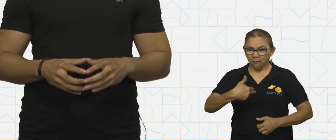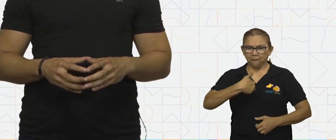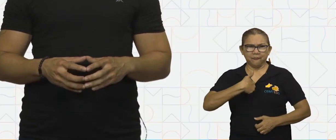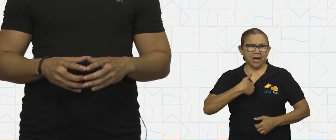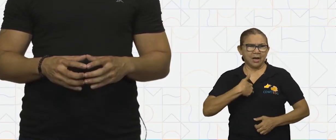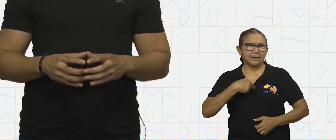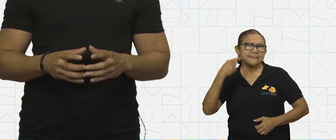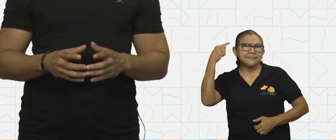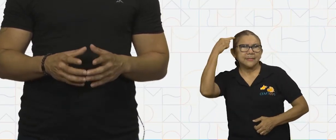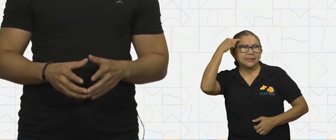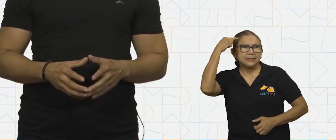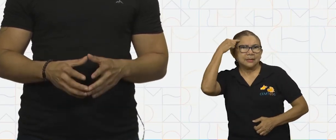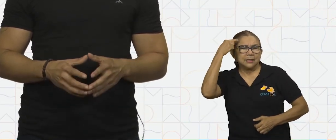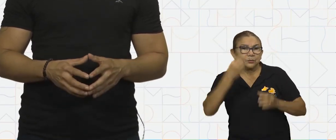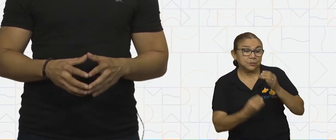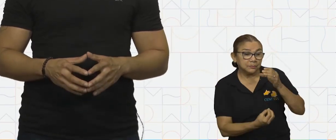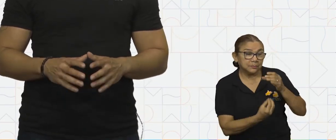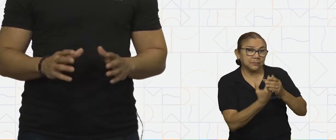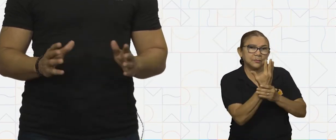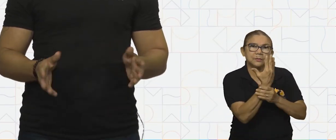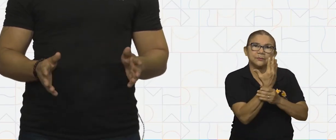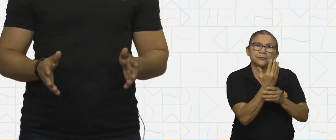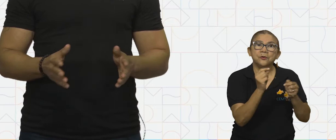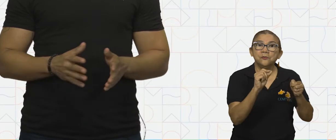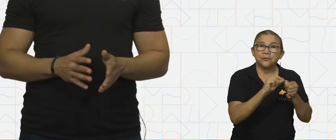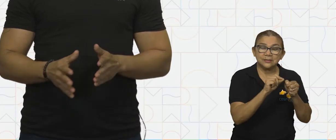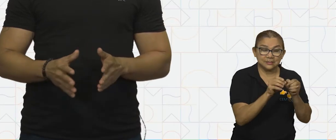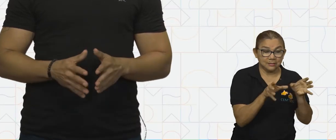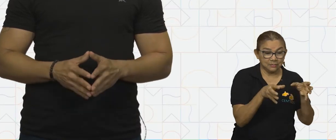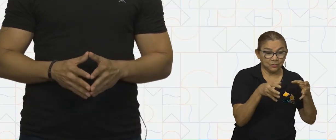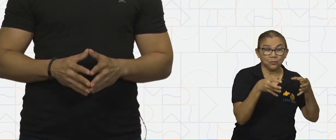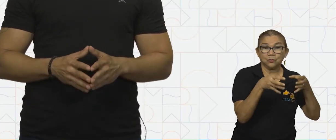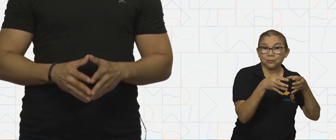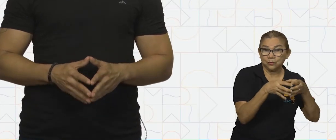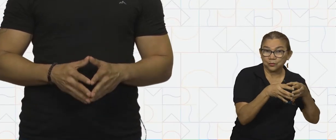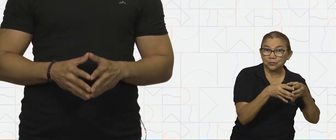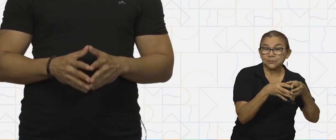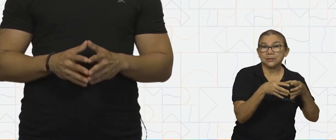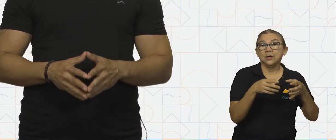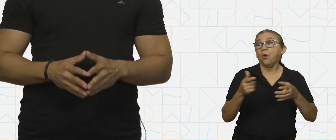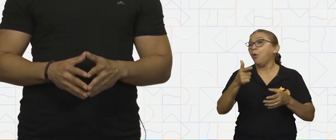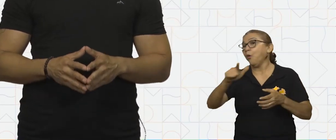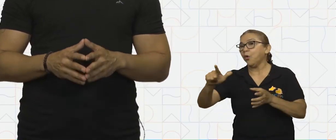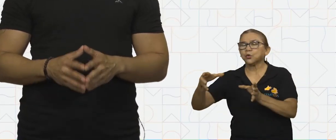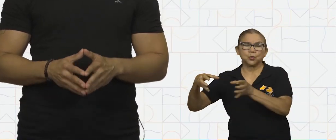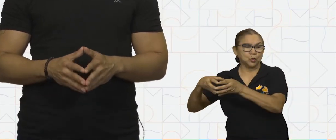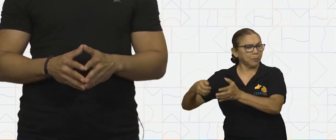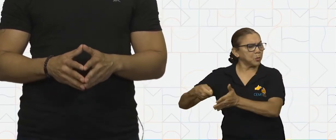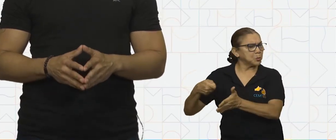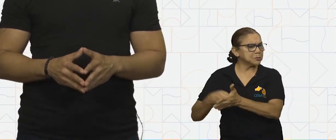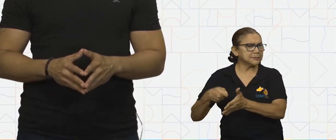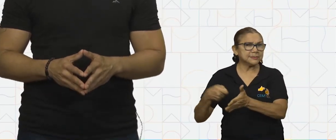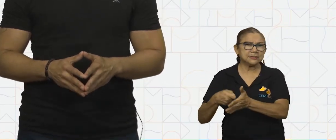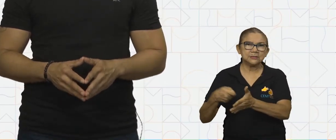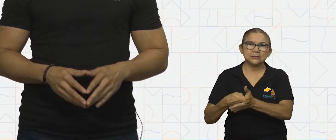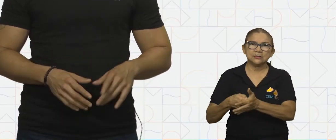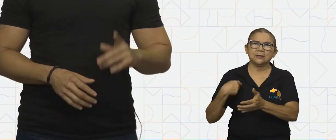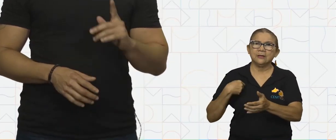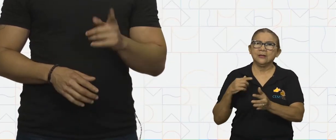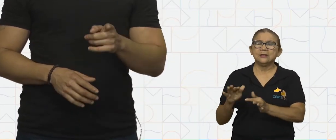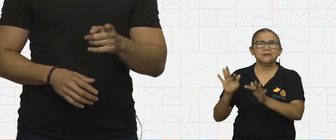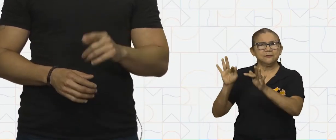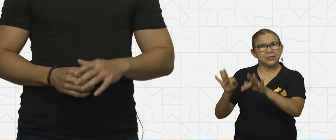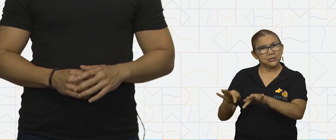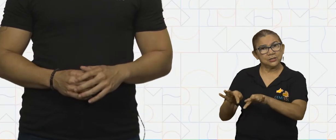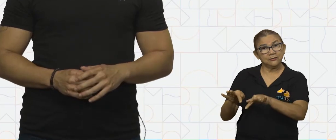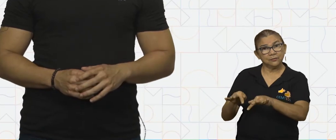Brasil uma república sindicalista. Os militares oposicionistas exigiram o afastamento definitivo de Vargas.